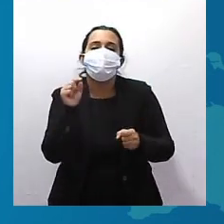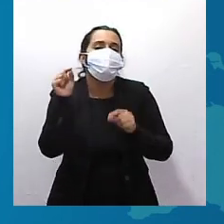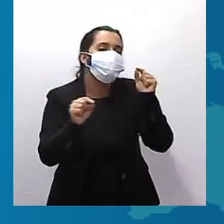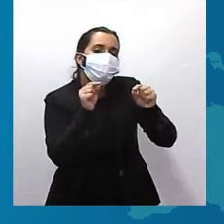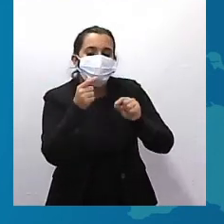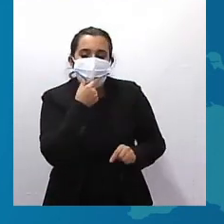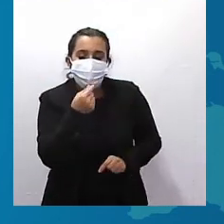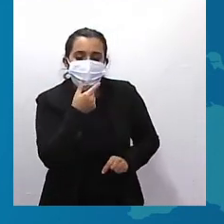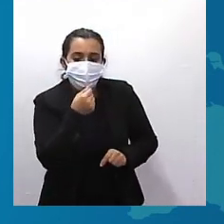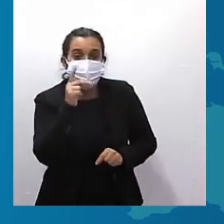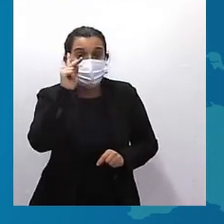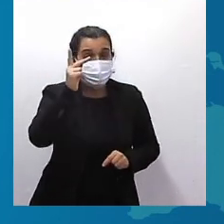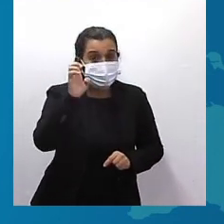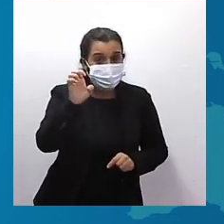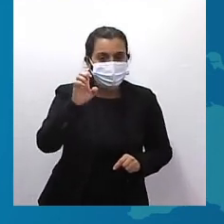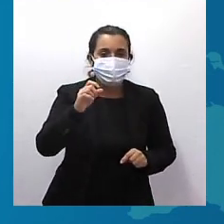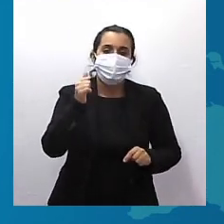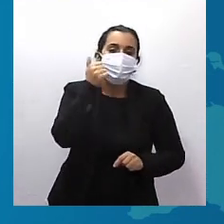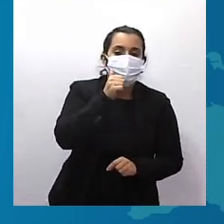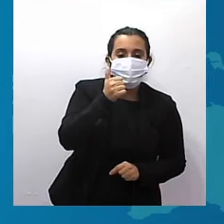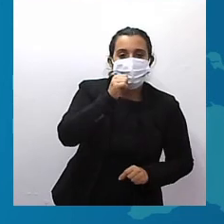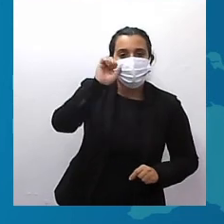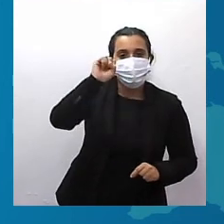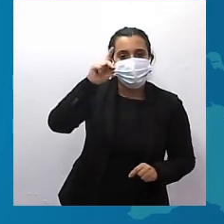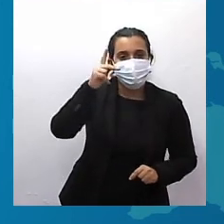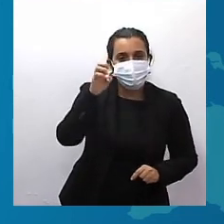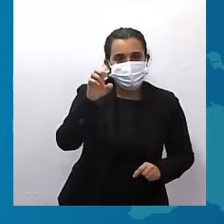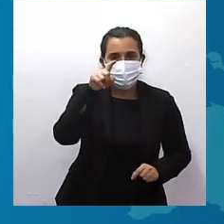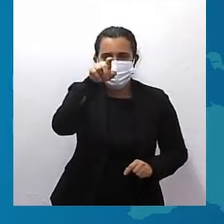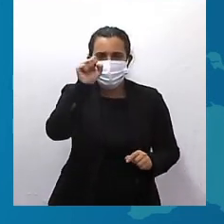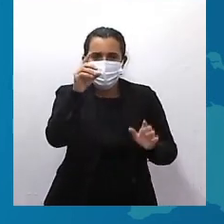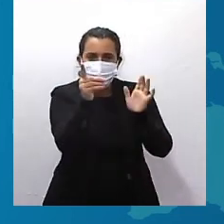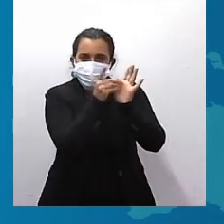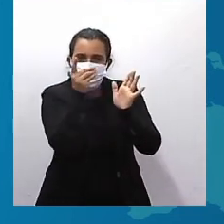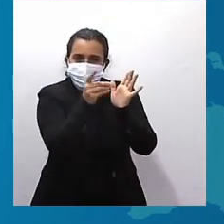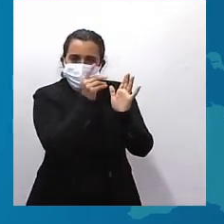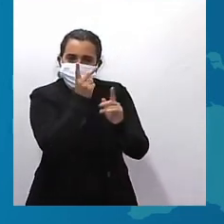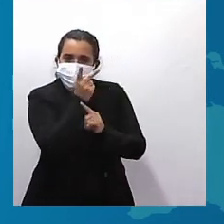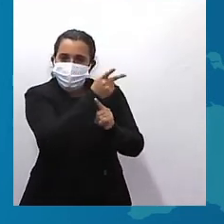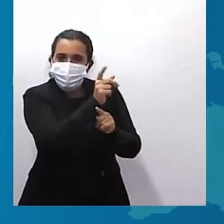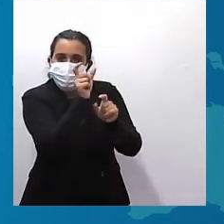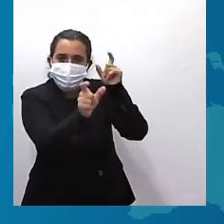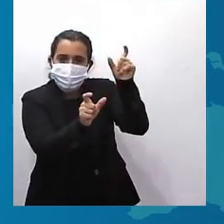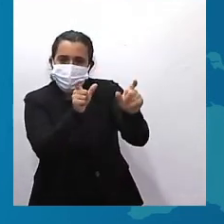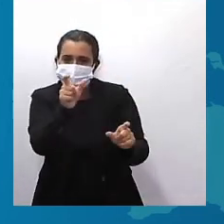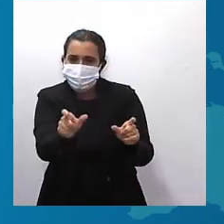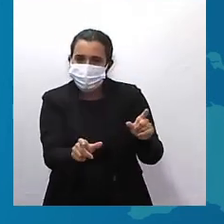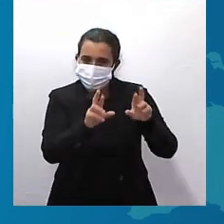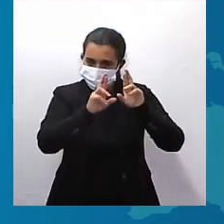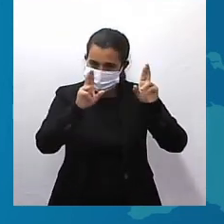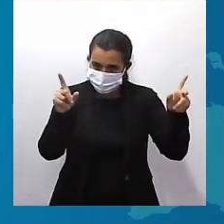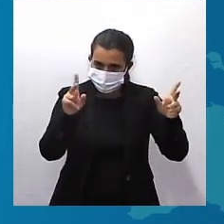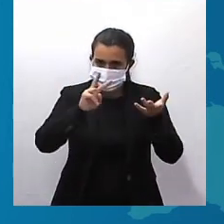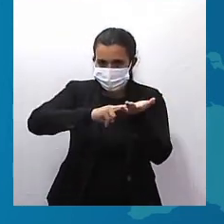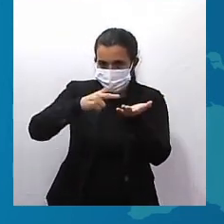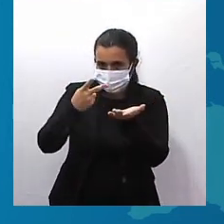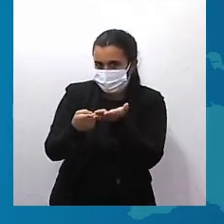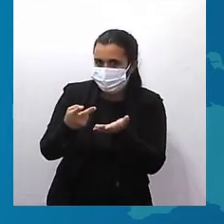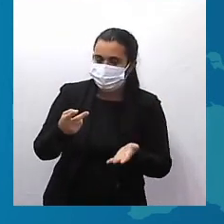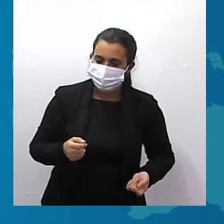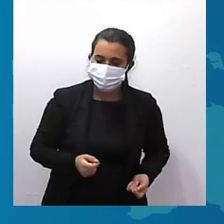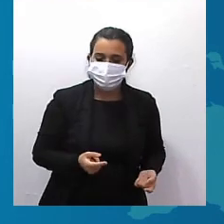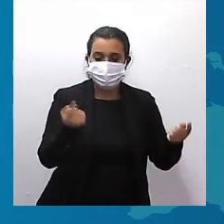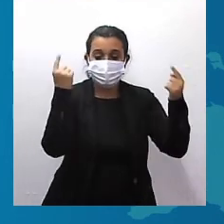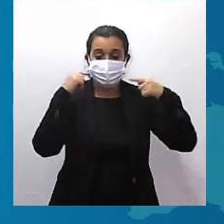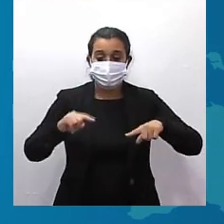pode fazer? Você pode usar o dicionário para ilustrar, né? Para trazer essa tradução correta. E